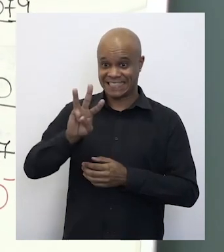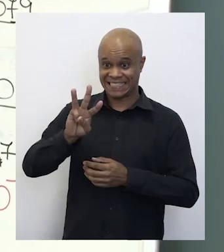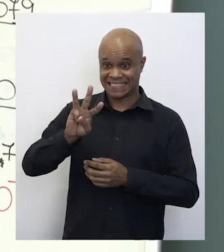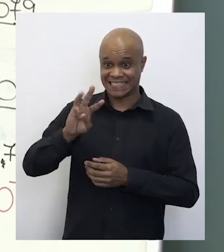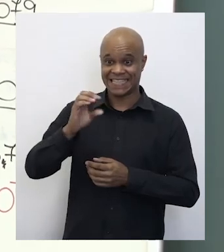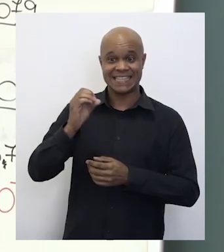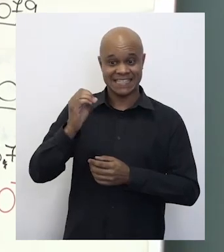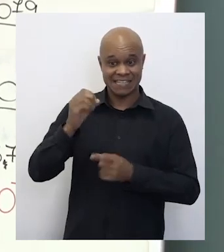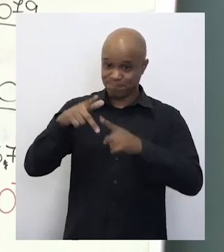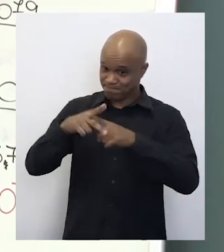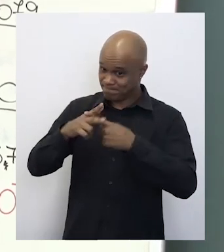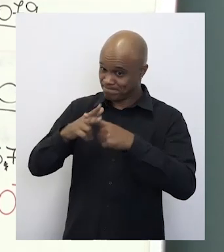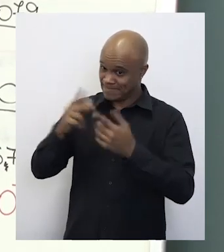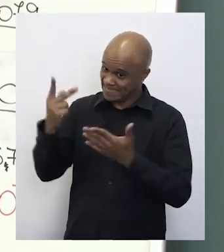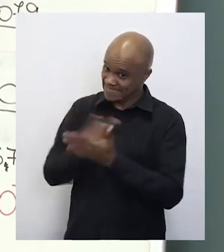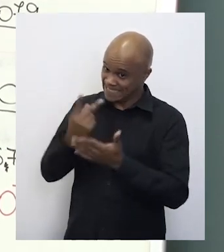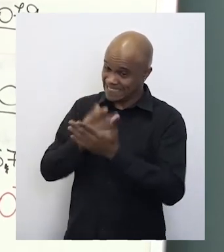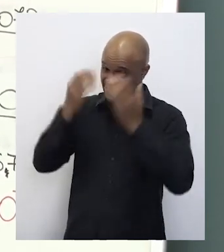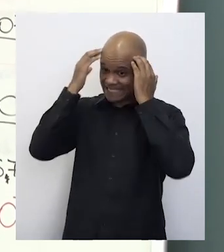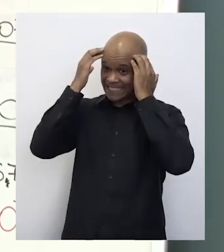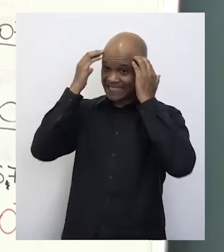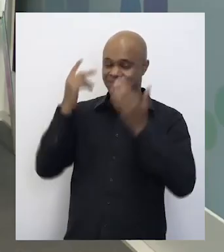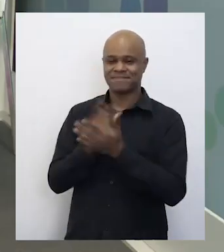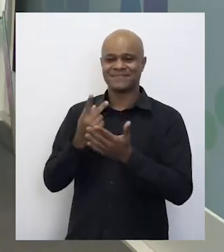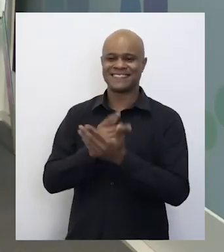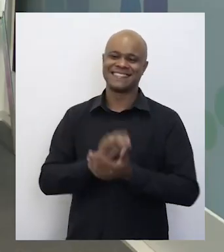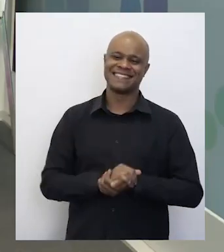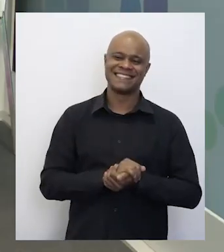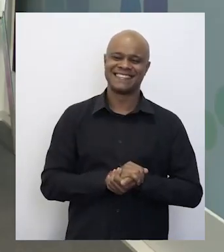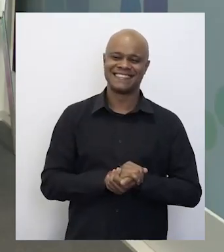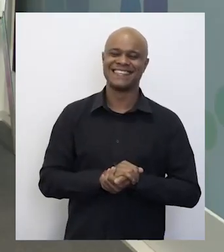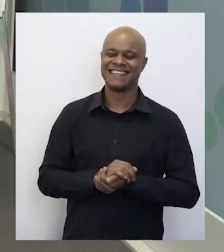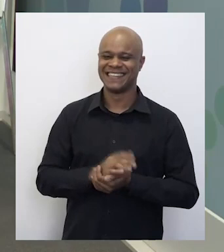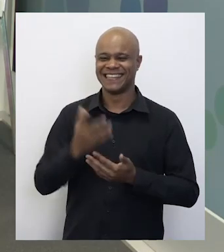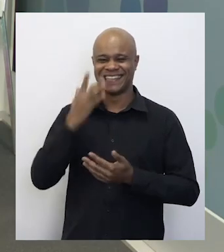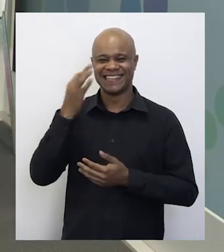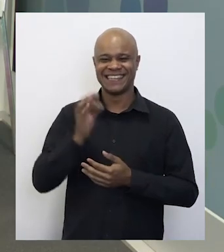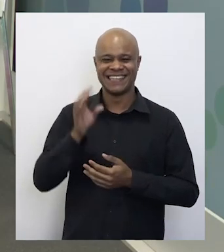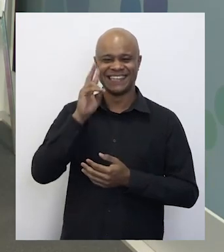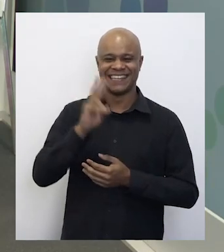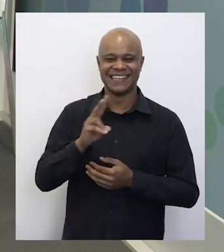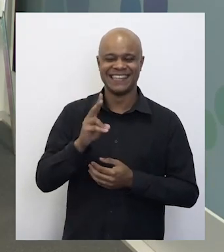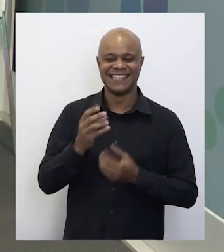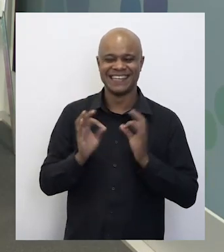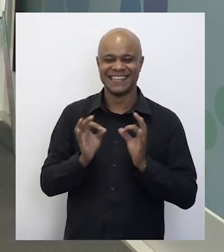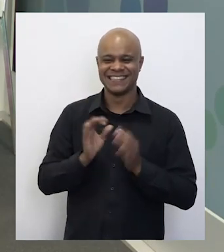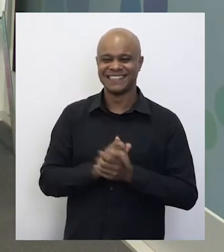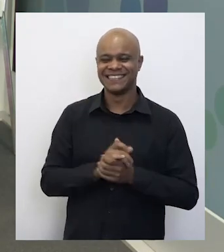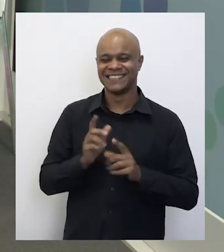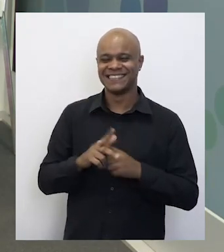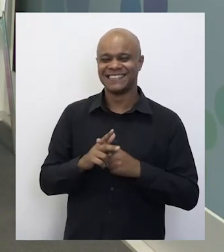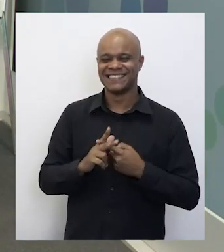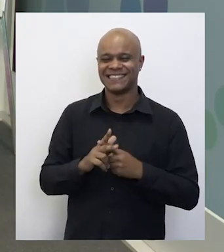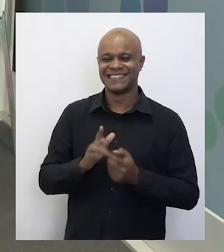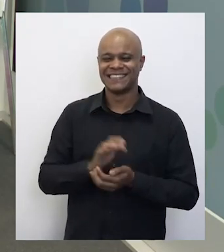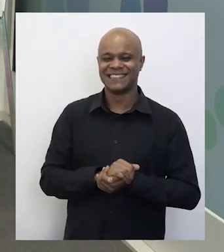lá, vou corrigir que a professora errou, não fui Gente, eu. na verdade, isso aqui foi de propósito, só pra ver se vocês estão prestando atenção, entendeu? Valeu a dica, professora. Então, eu vou